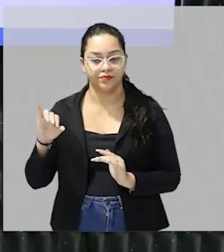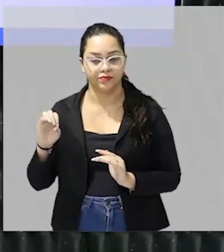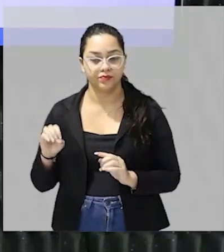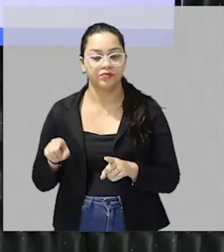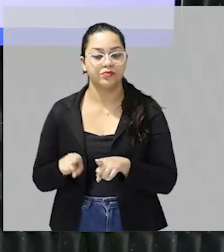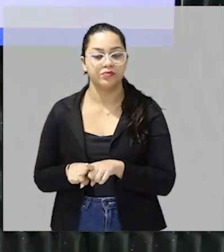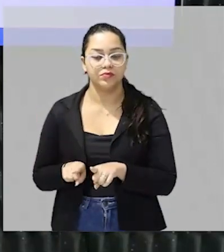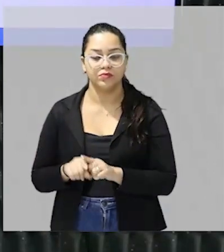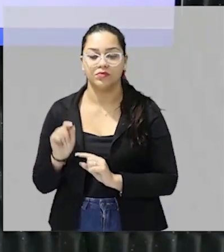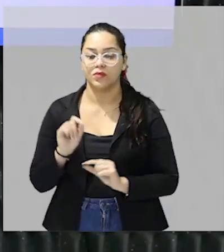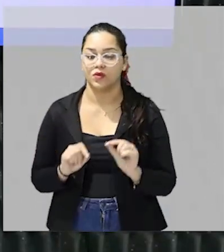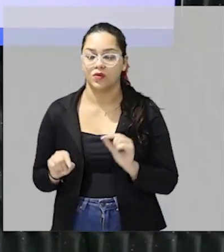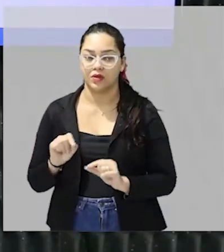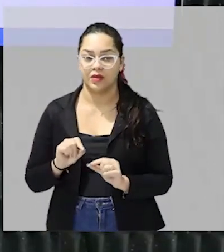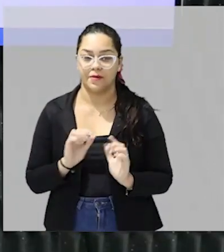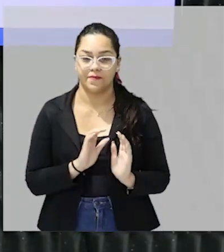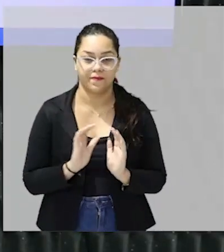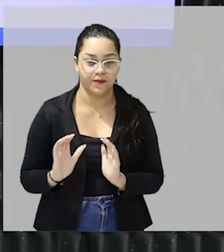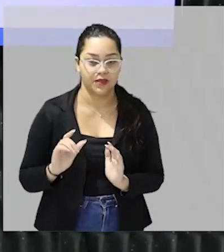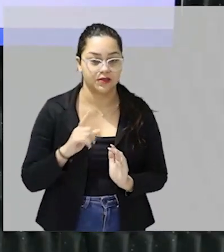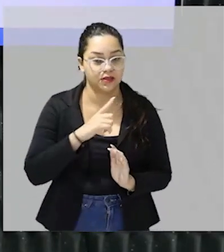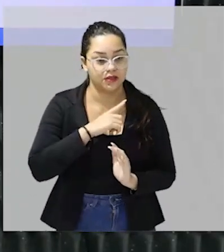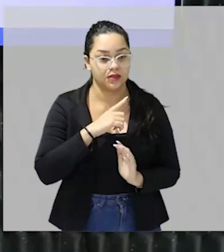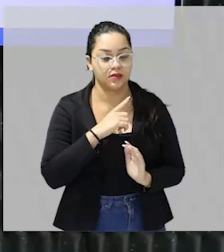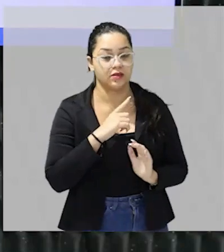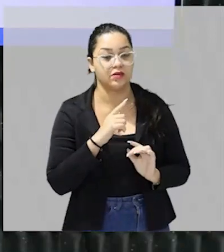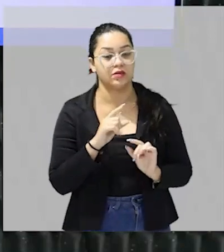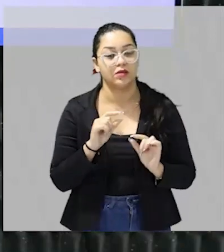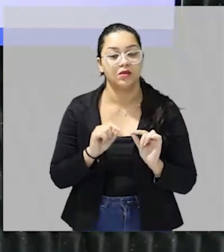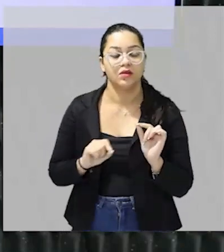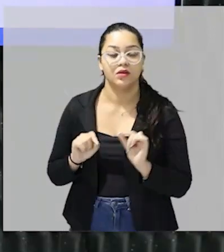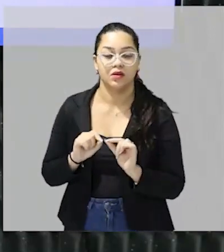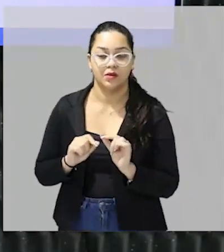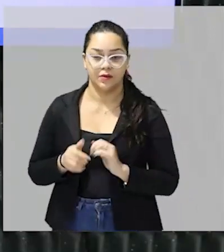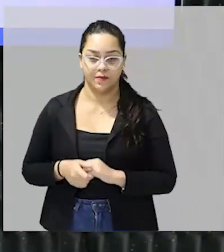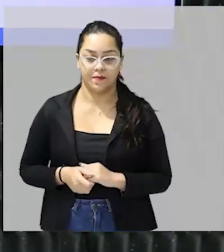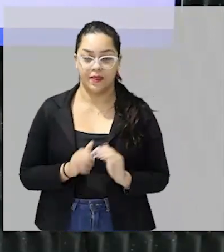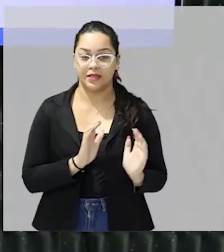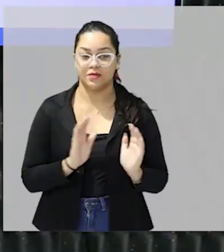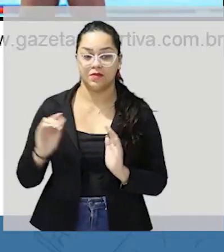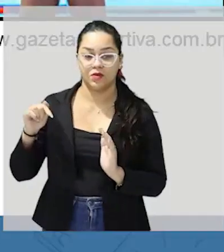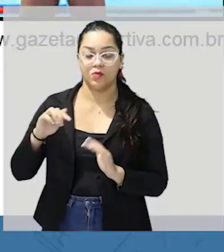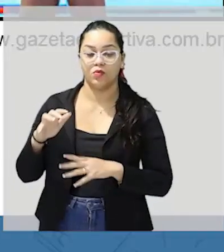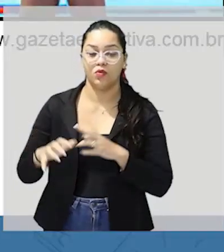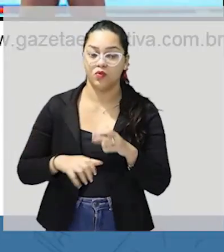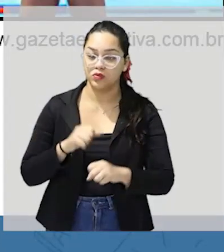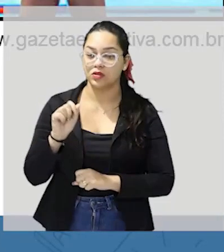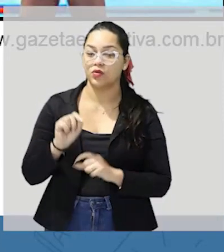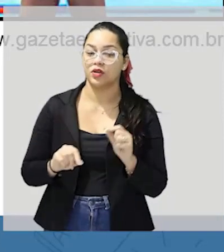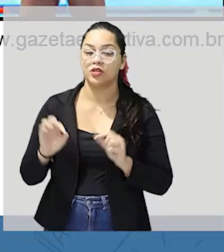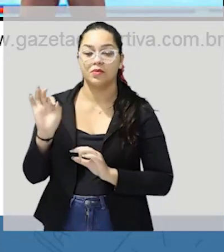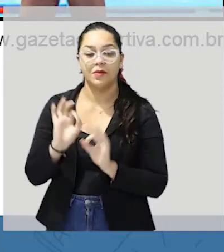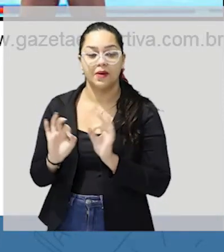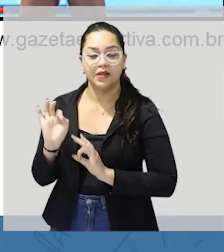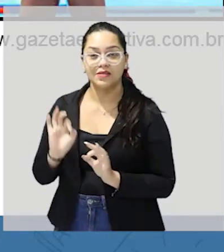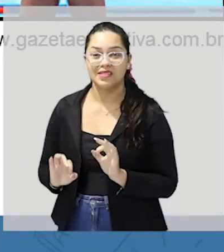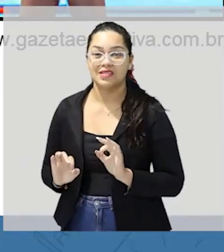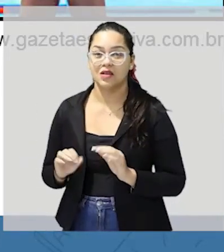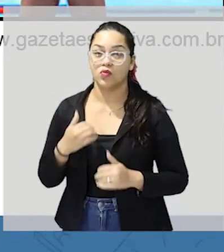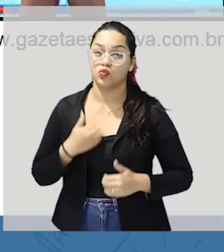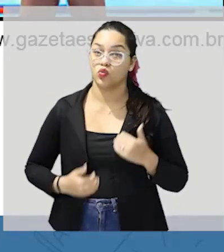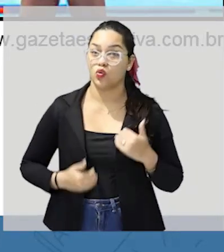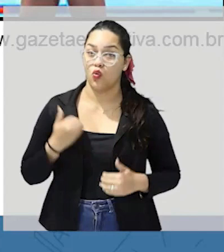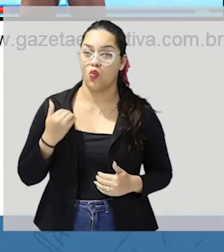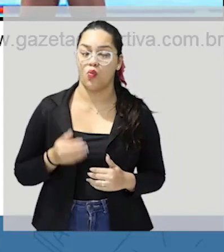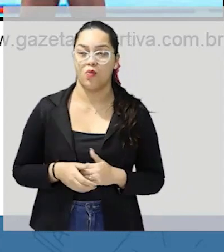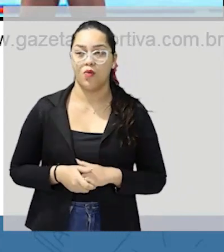período competitivo a fase em que se disputam competições. Durante este período, busca-se a manutenção do nível de preparação